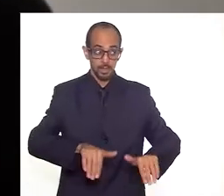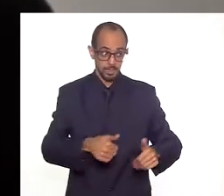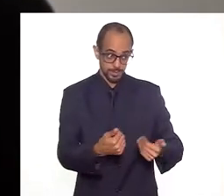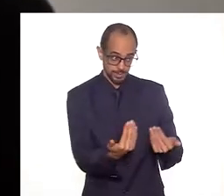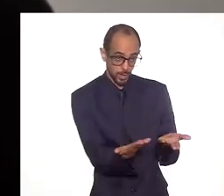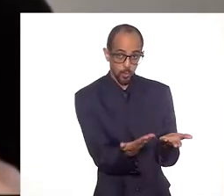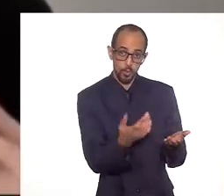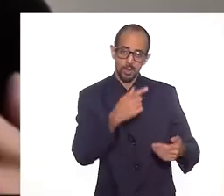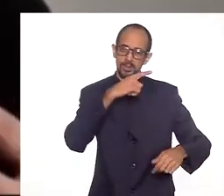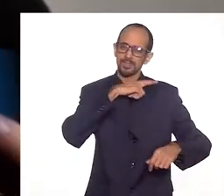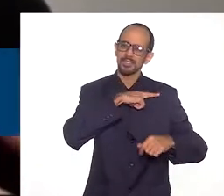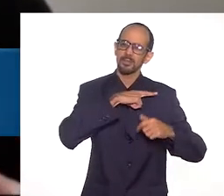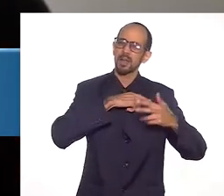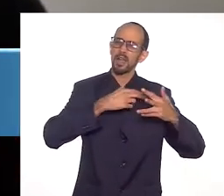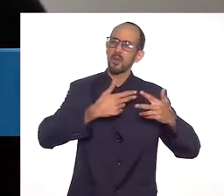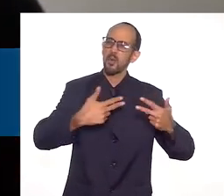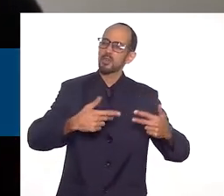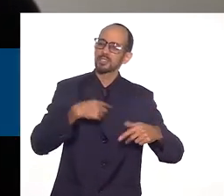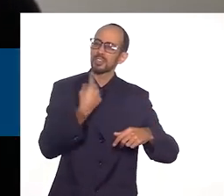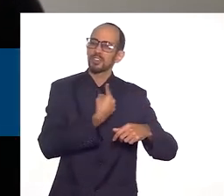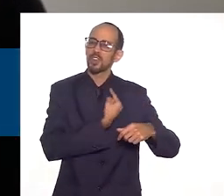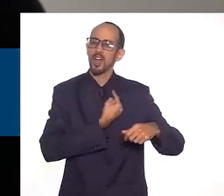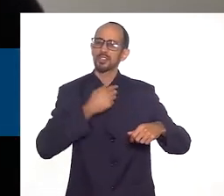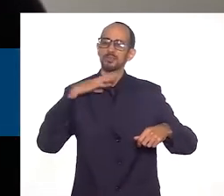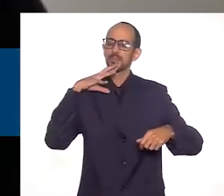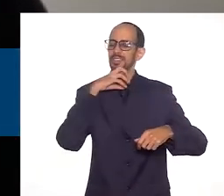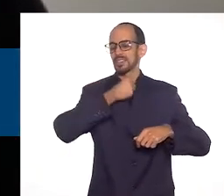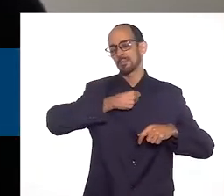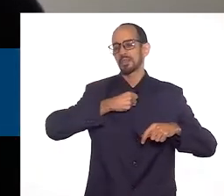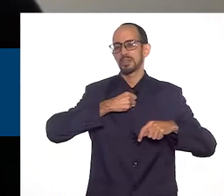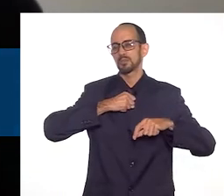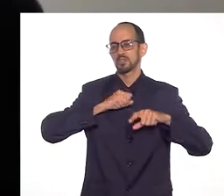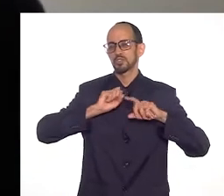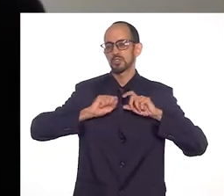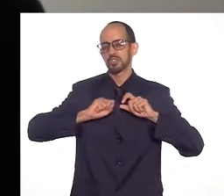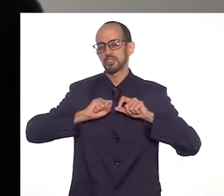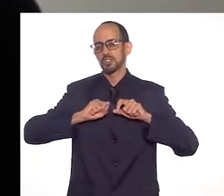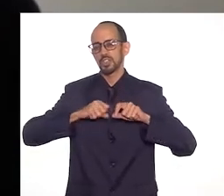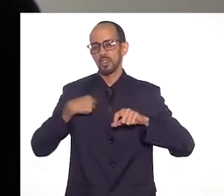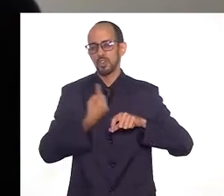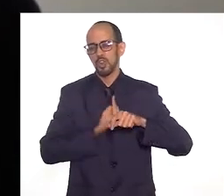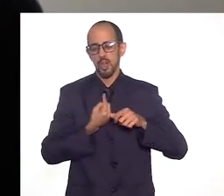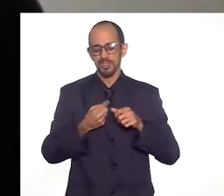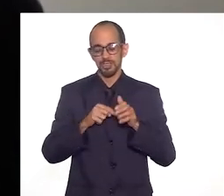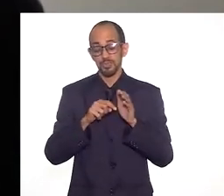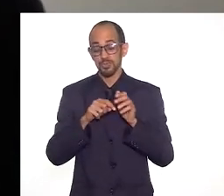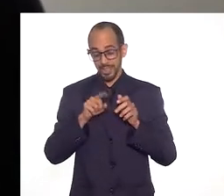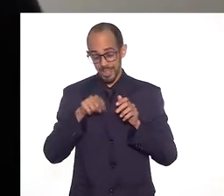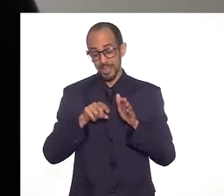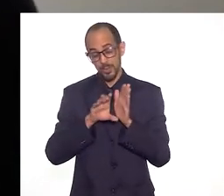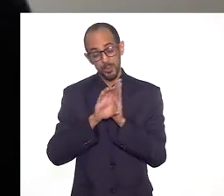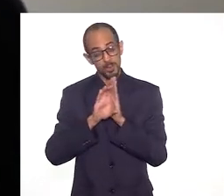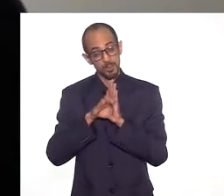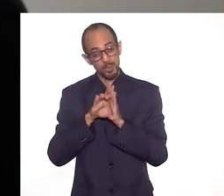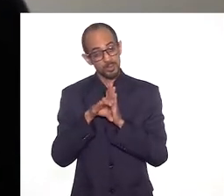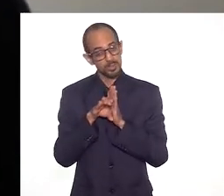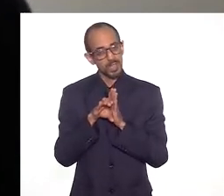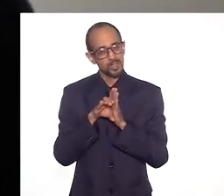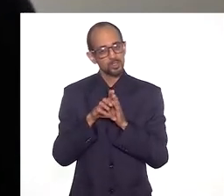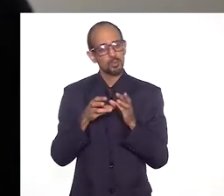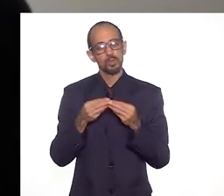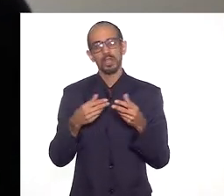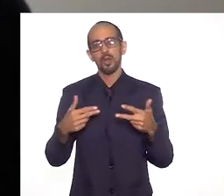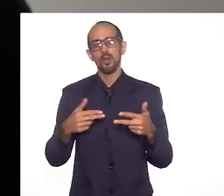teve uma coisa que a gente percebeu que mexeu com todos os contextos possíveis, foi a pandemia. E eu queria que você falasse